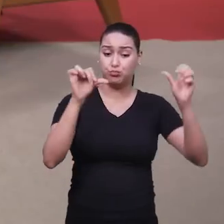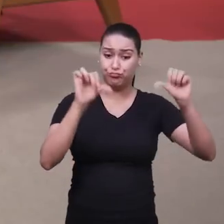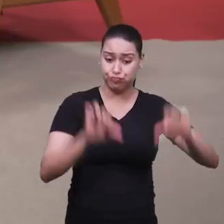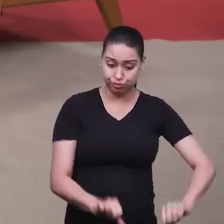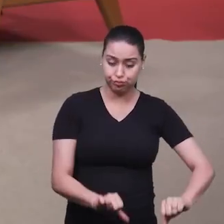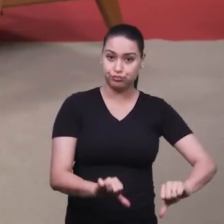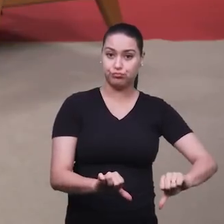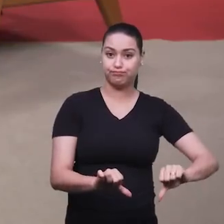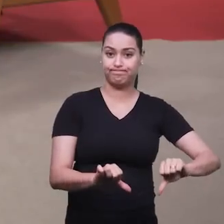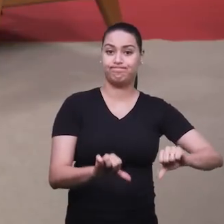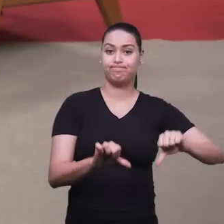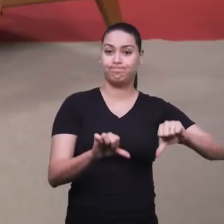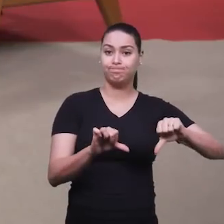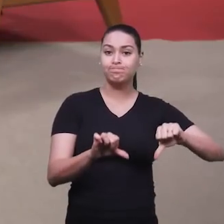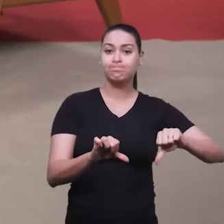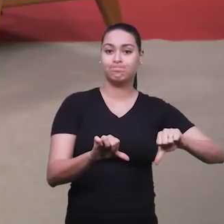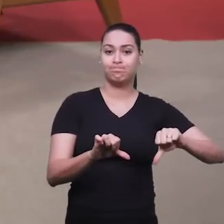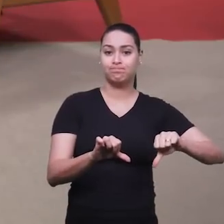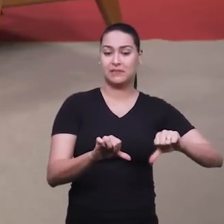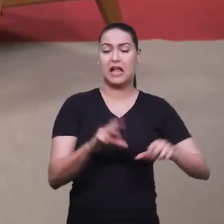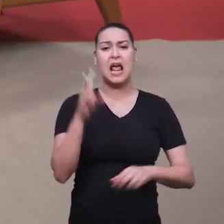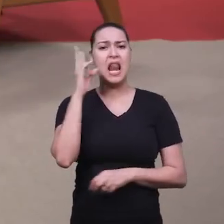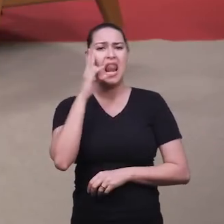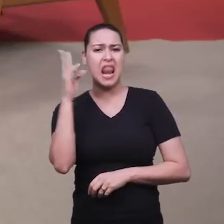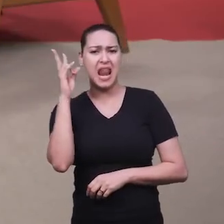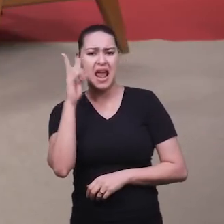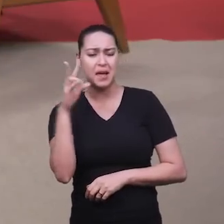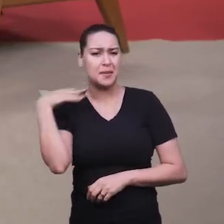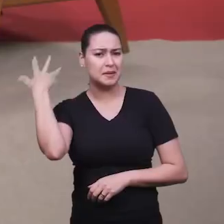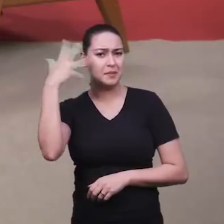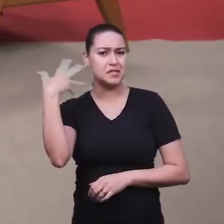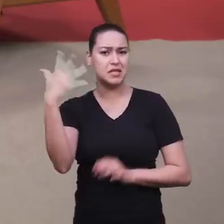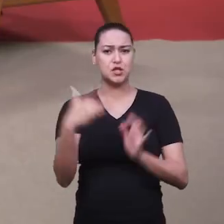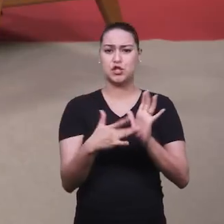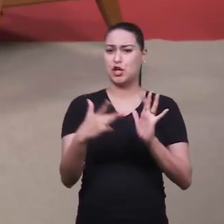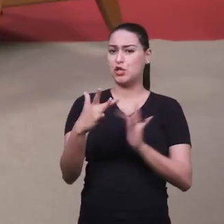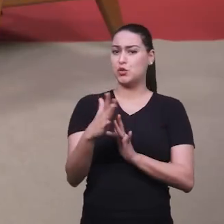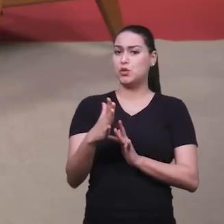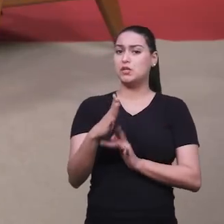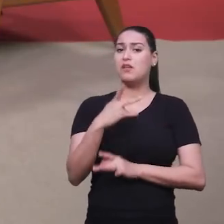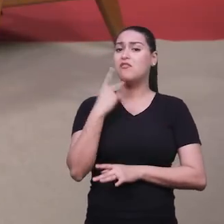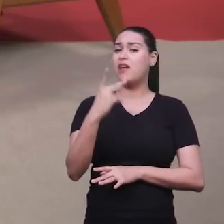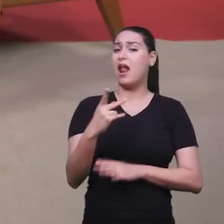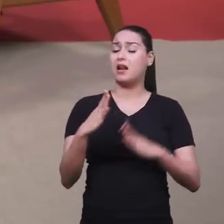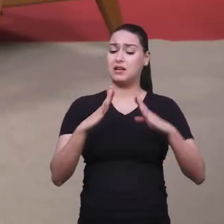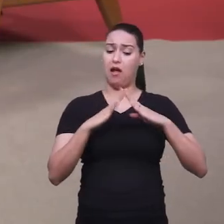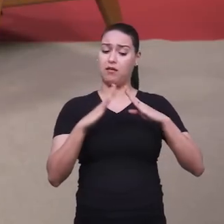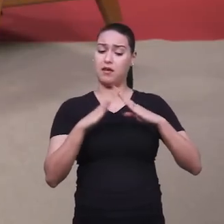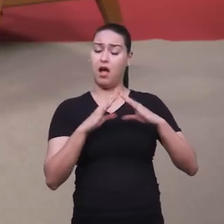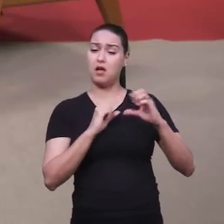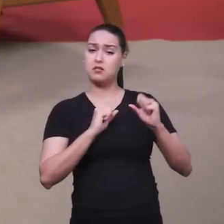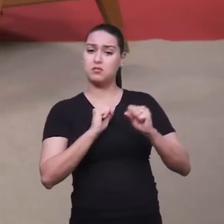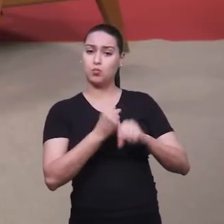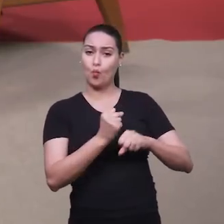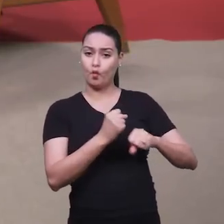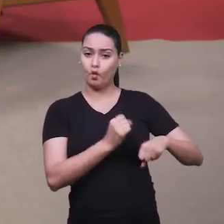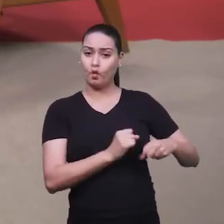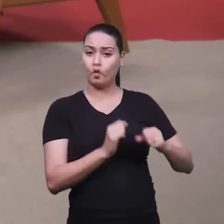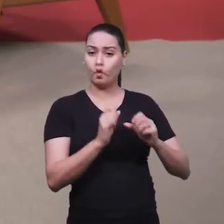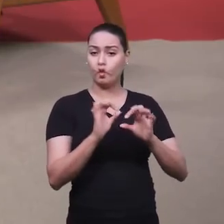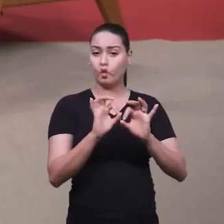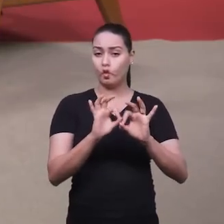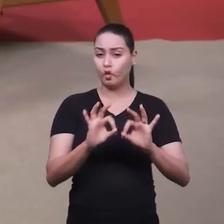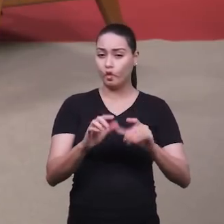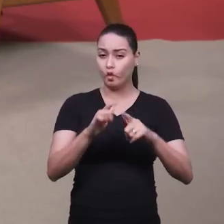Tá na Josias. palavra. Por quê? Lembra daquela passagem que o Senhor Jesus diz que a casa